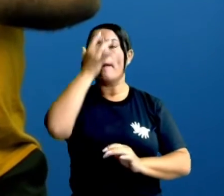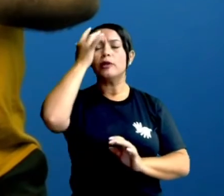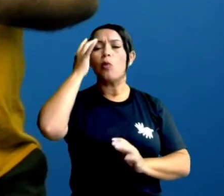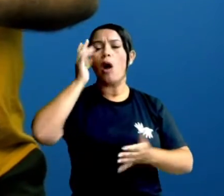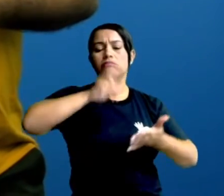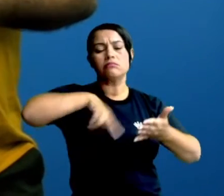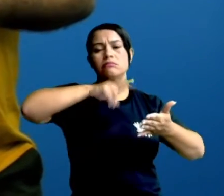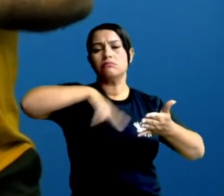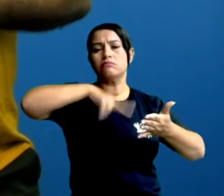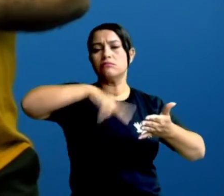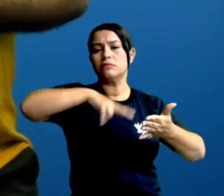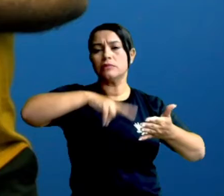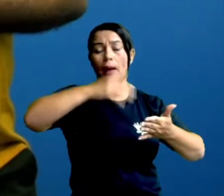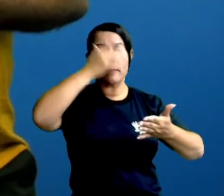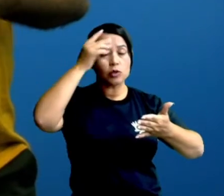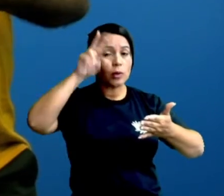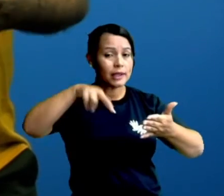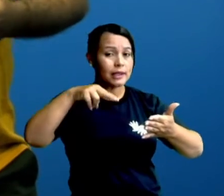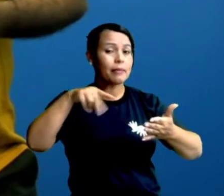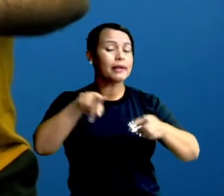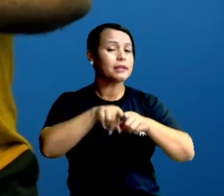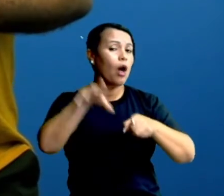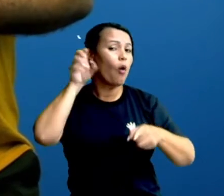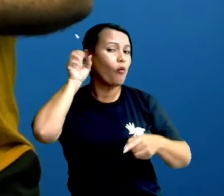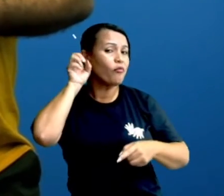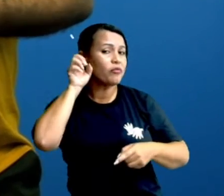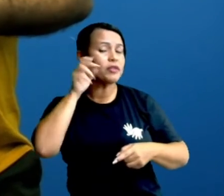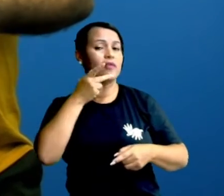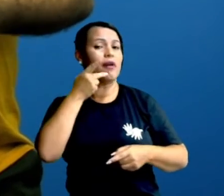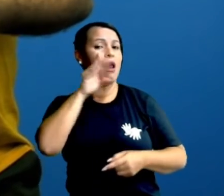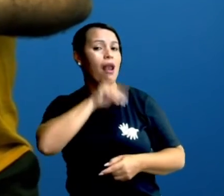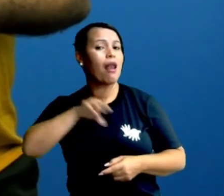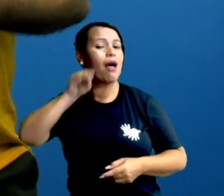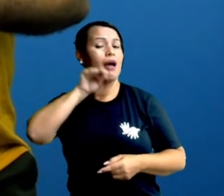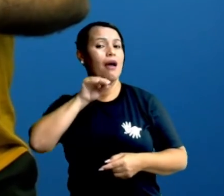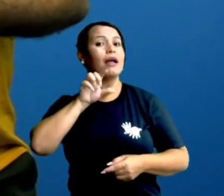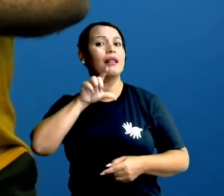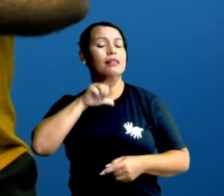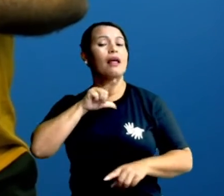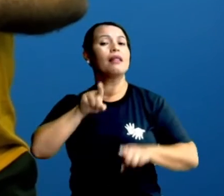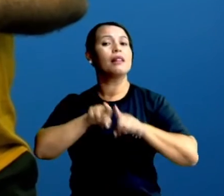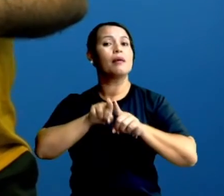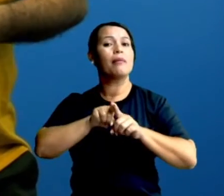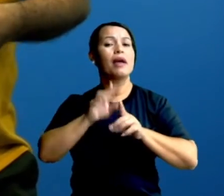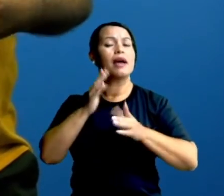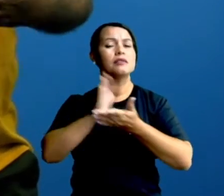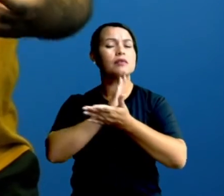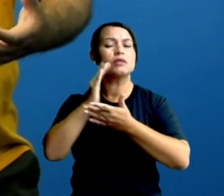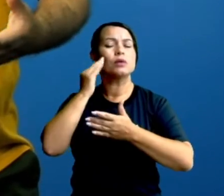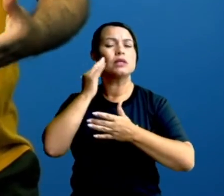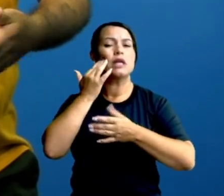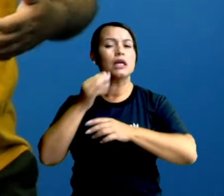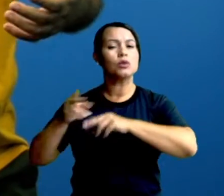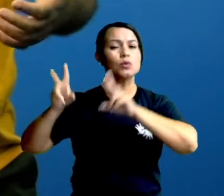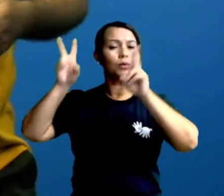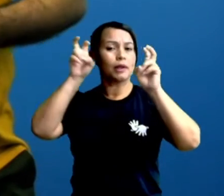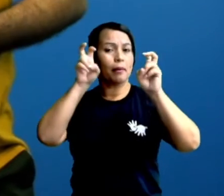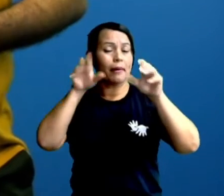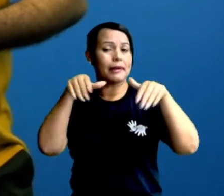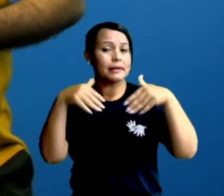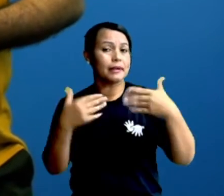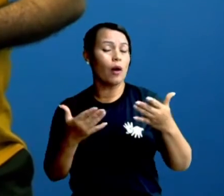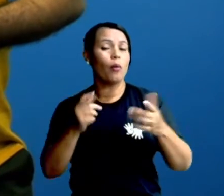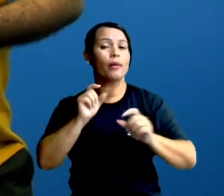pessoa que está lendo ou aquela pessoa que está te ouvindo, ela não está por dentro do tema, ela não está por dentro do assunto.